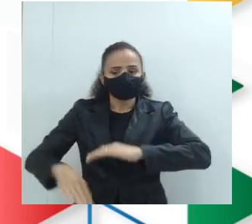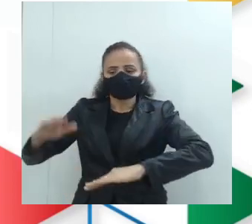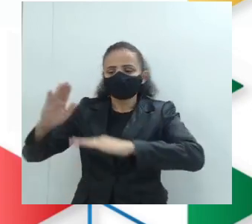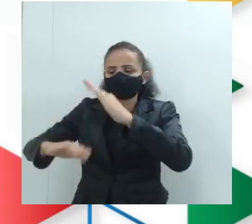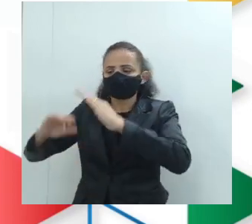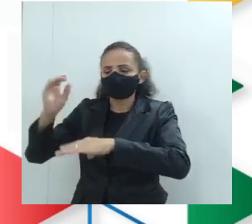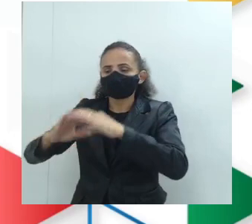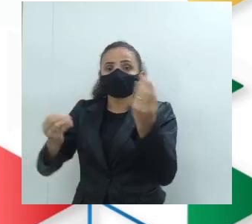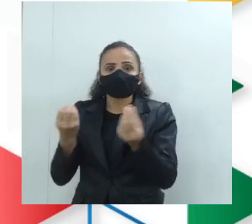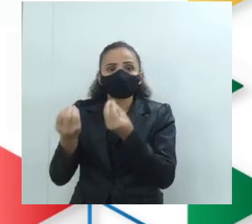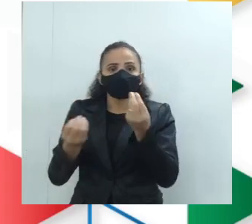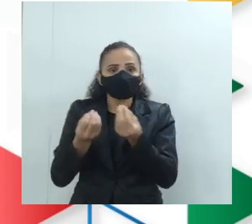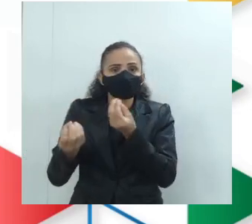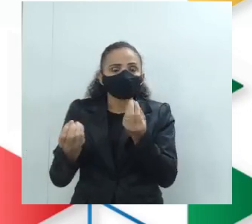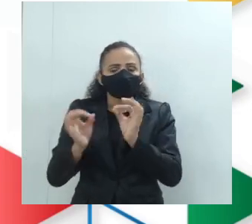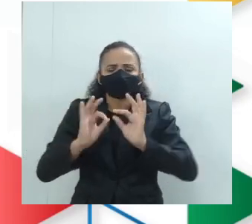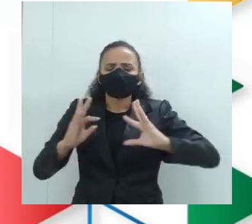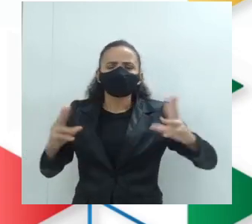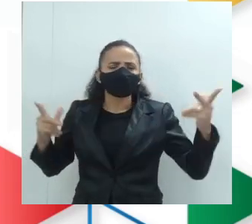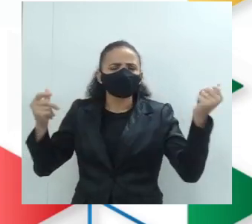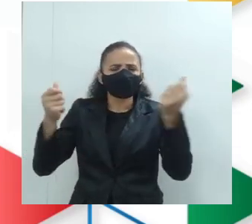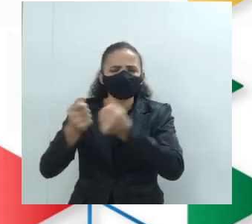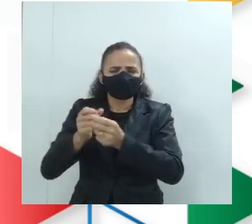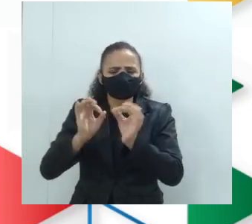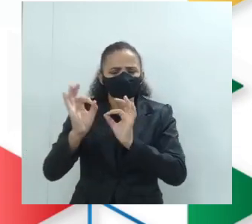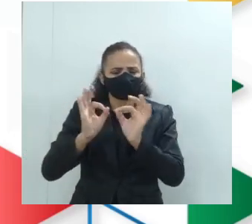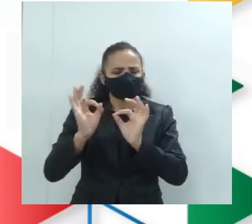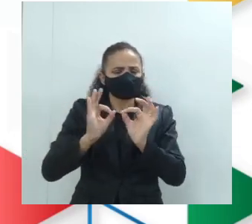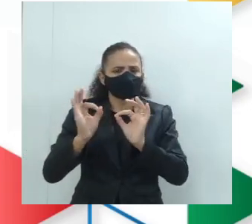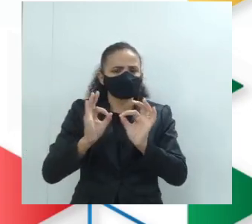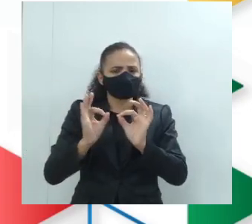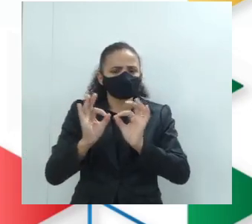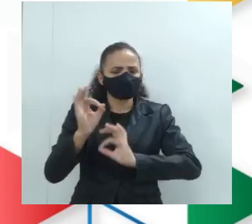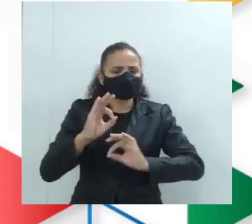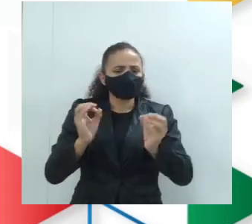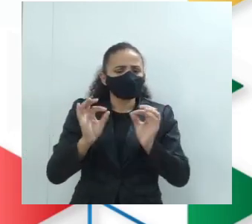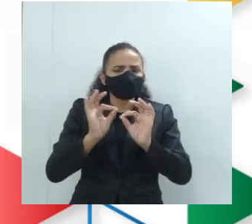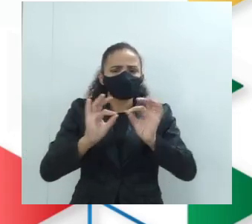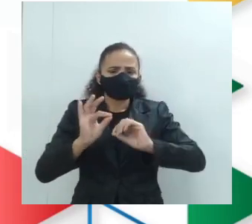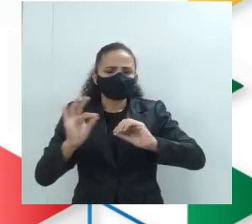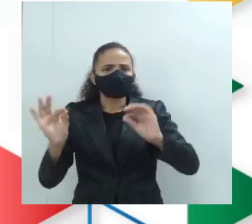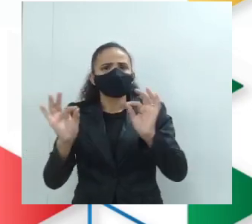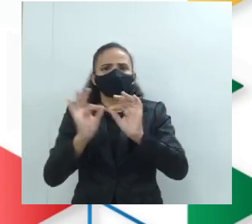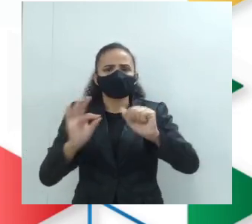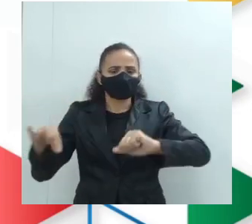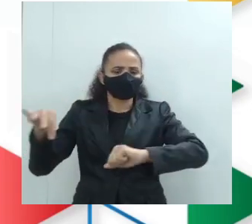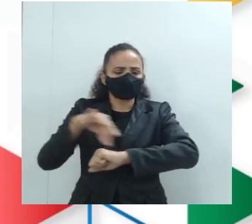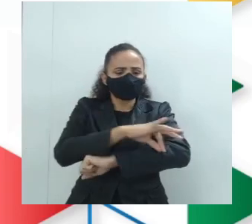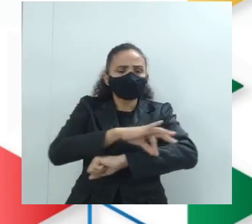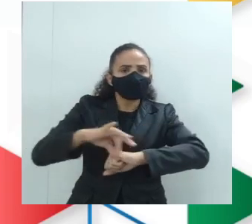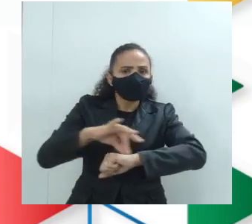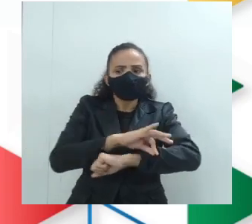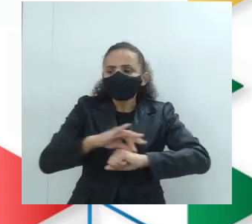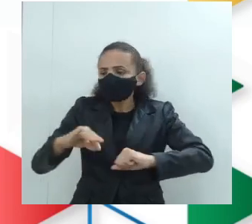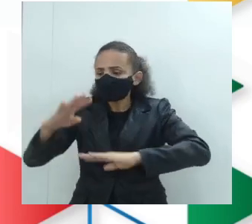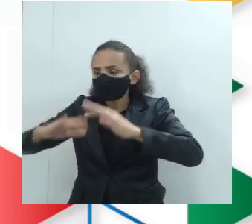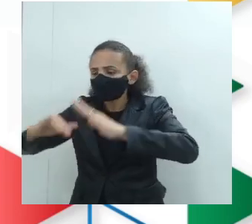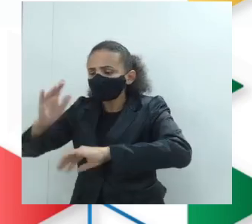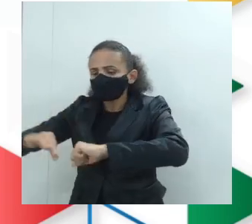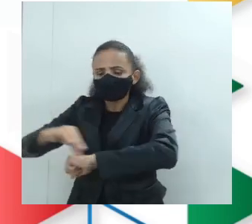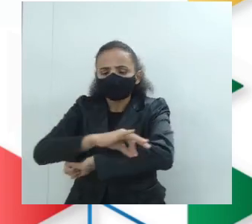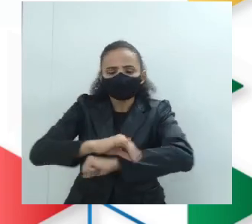que pensou muito bem antes de construir, e aí ele teve tempo de olhar a ideia de simetria,